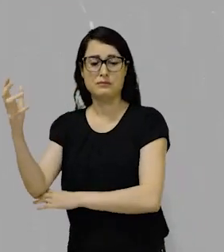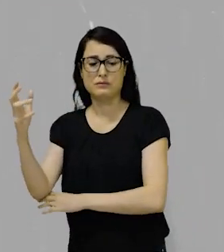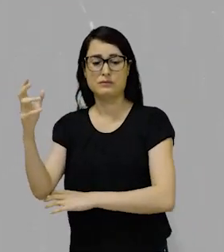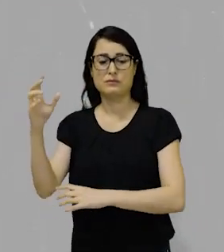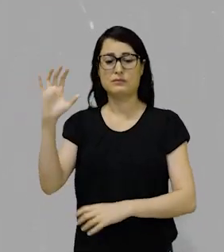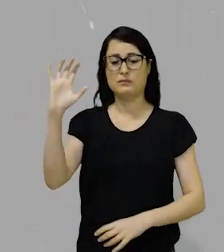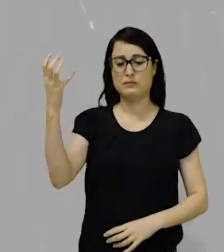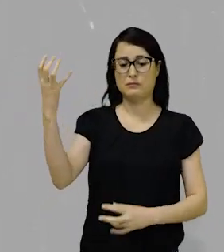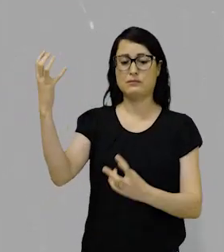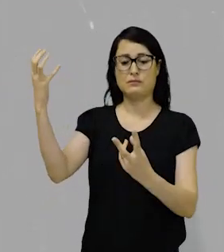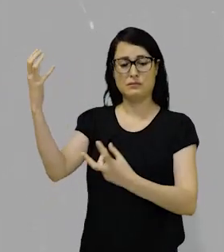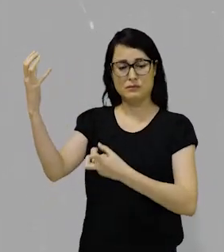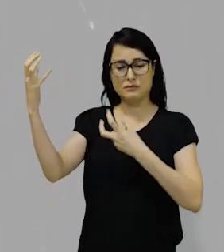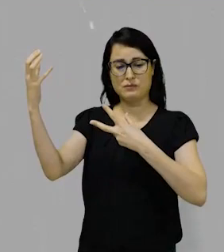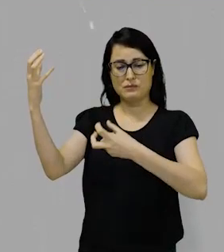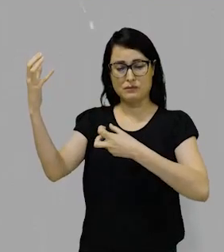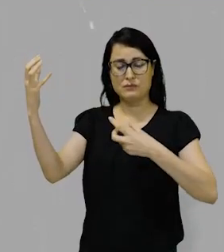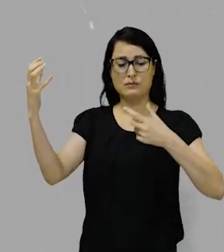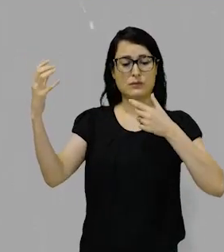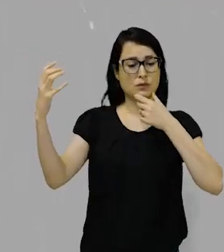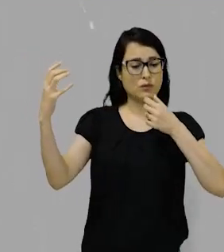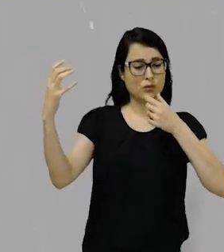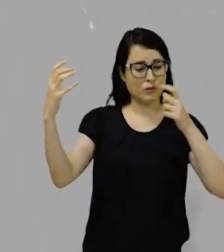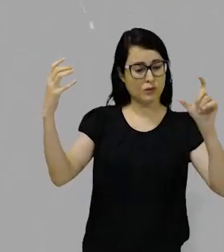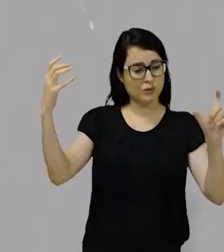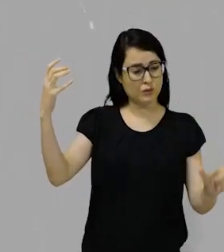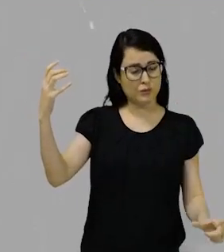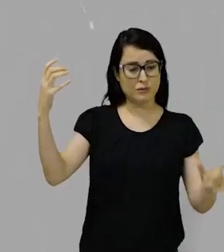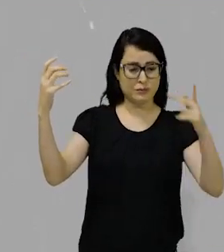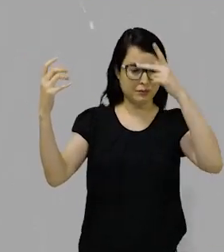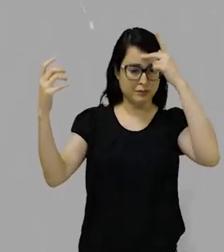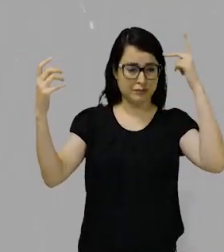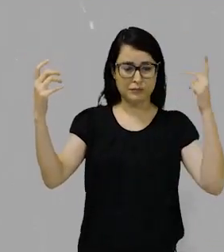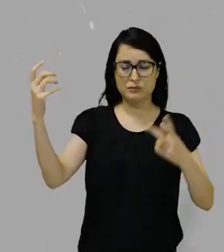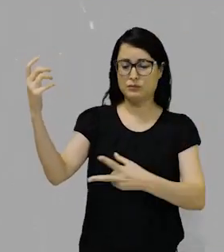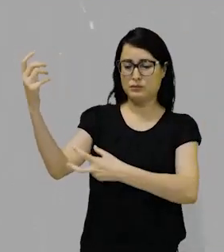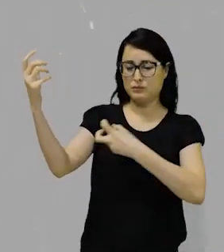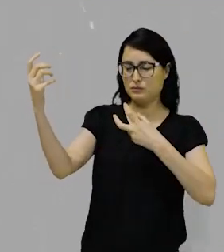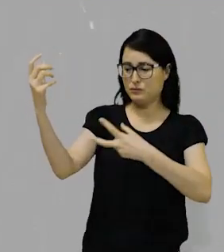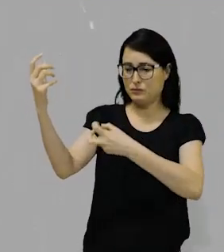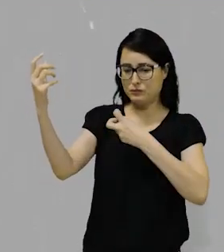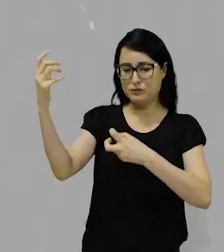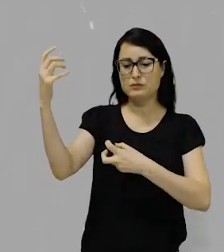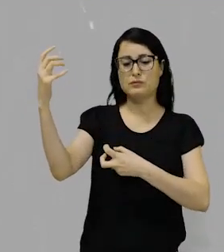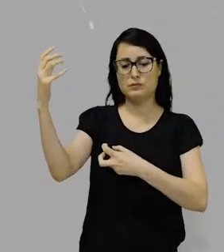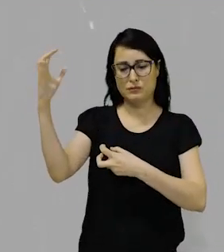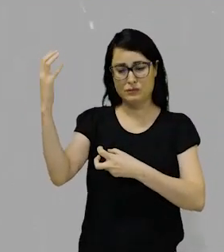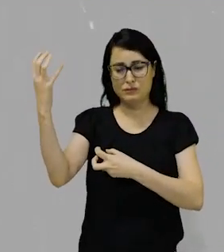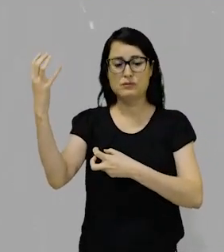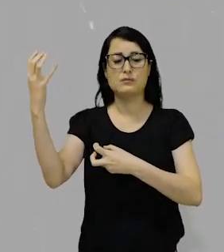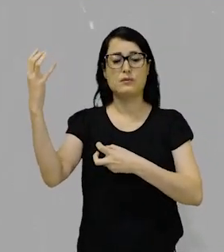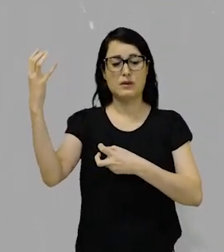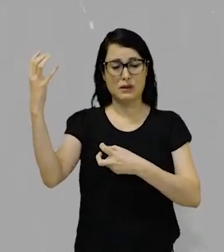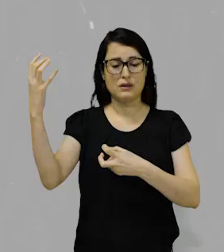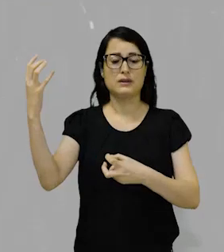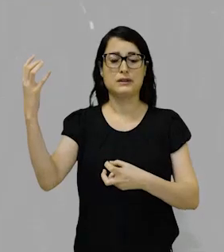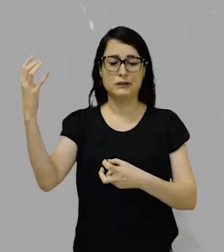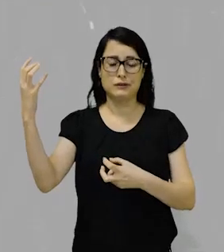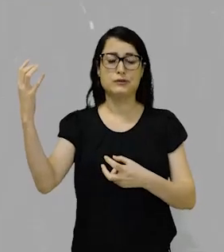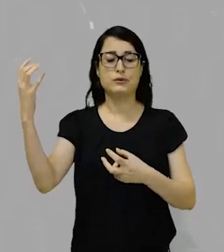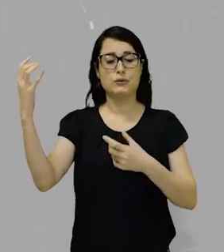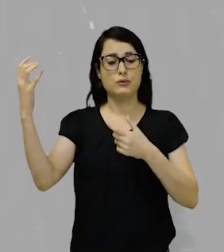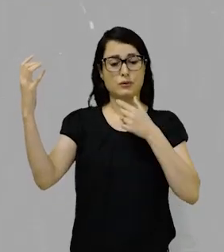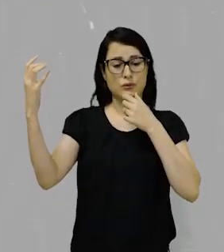exploração máxima do homem, né? O homem explorando ao máximo a natureza, na qual o ser humano domina e explora